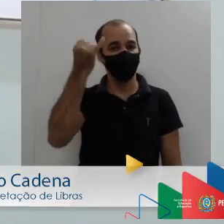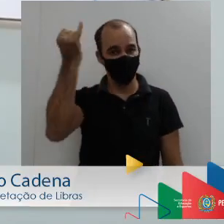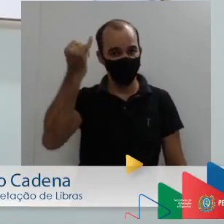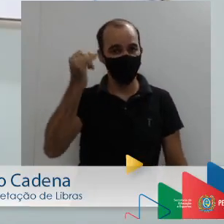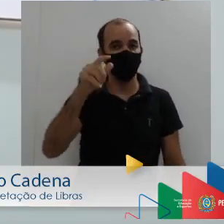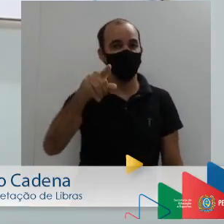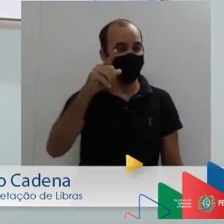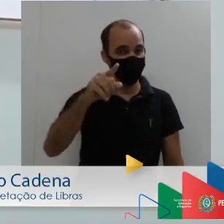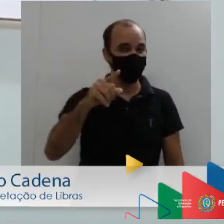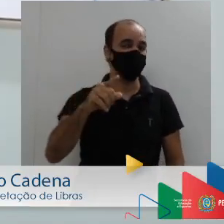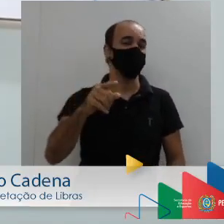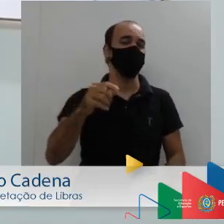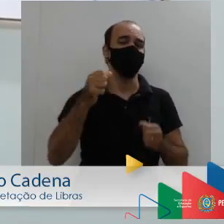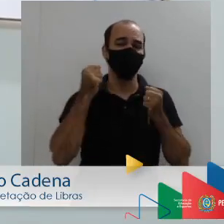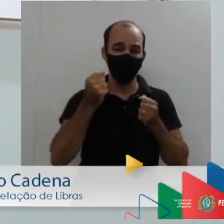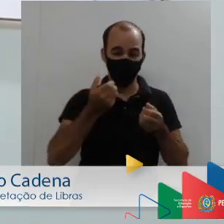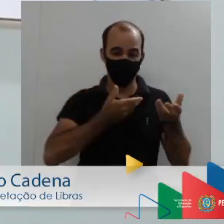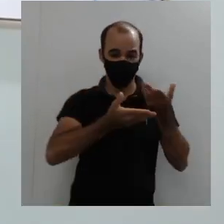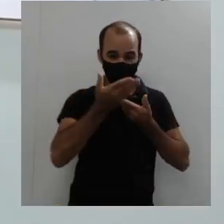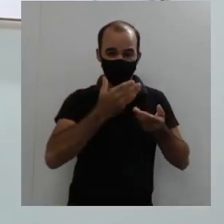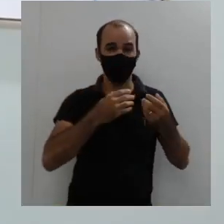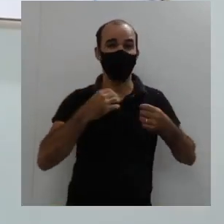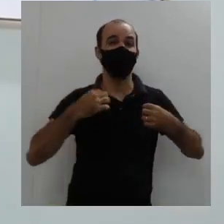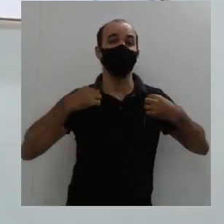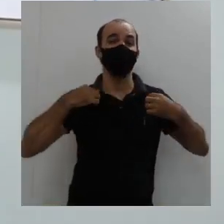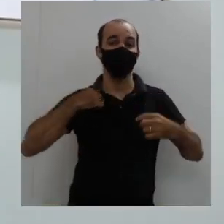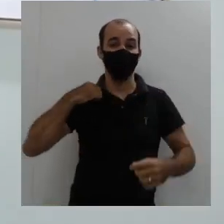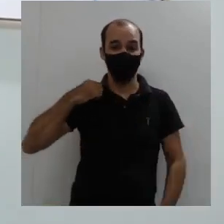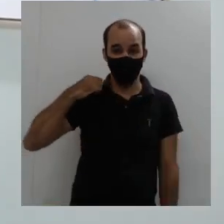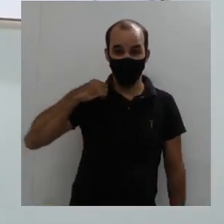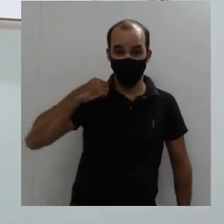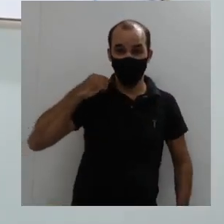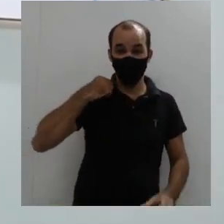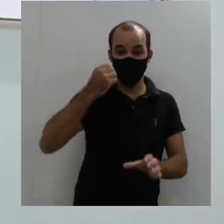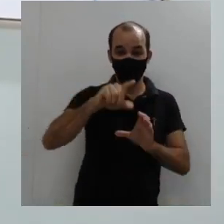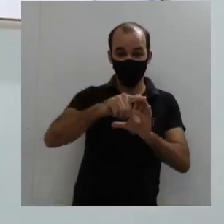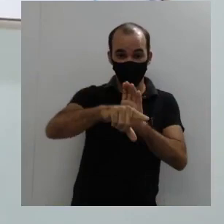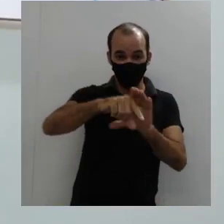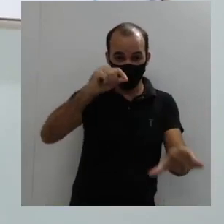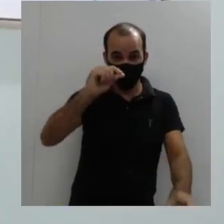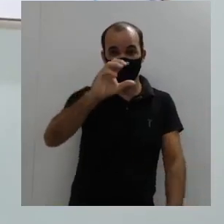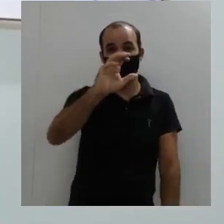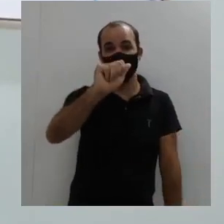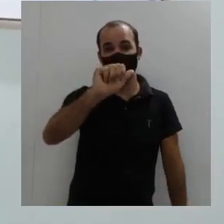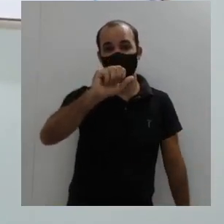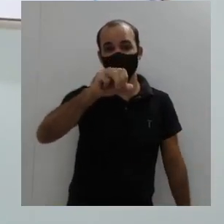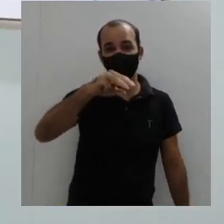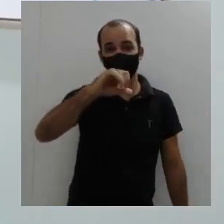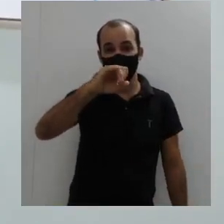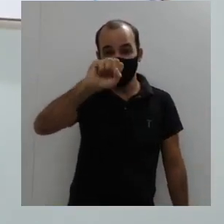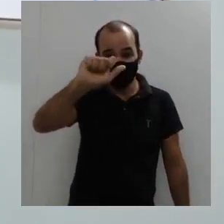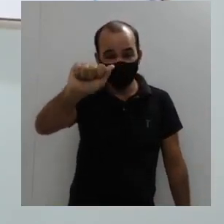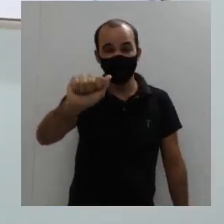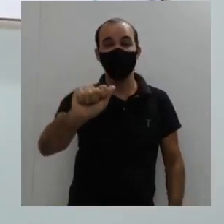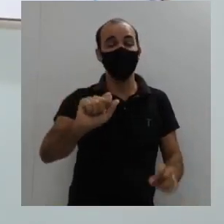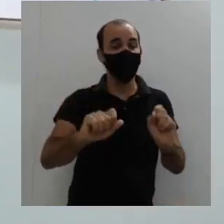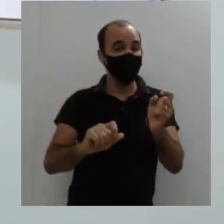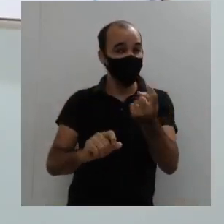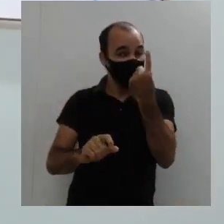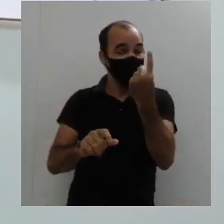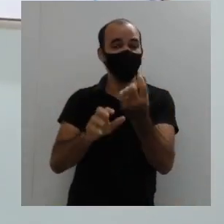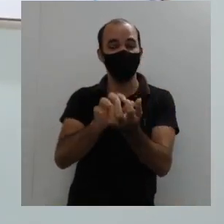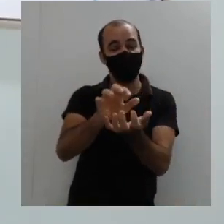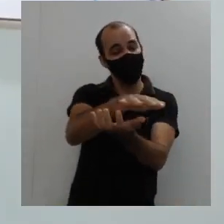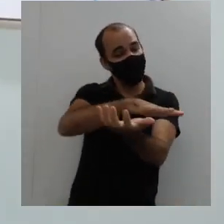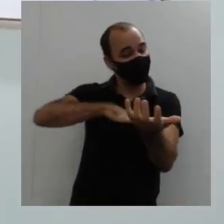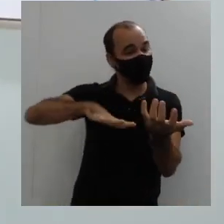grande concurso para você ter uma camisa que é única na história da educação pernambucana, não só de Pernambuco,